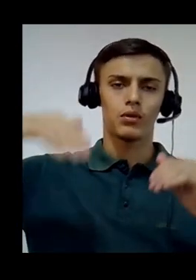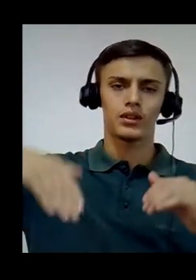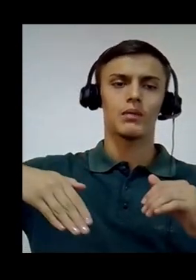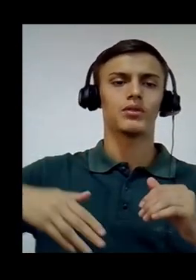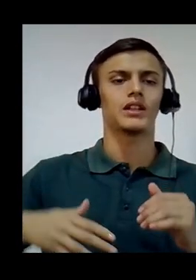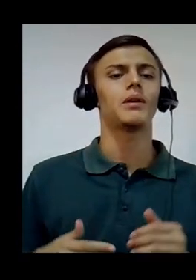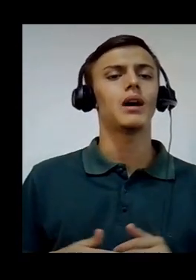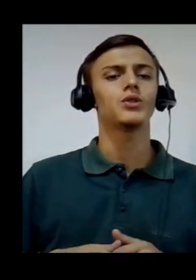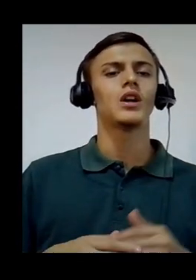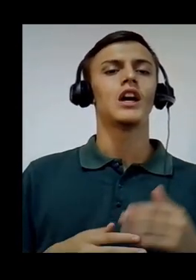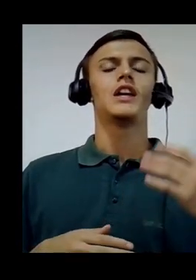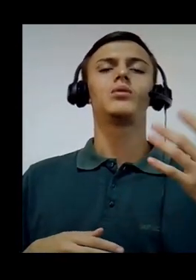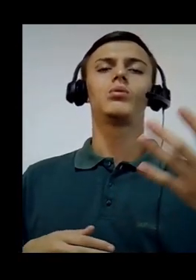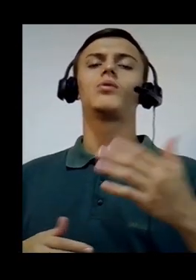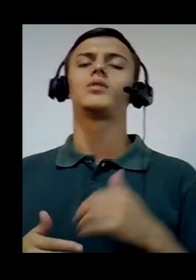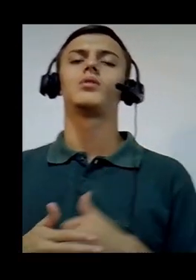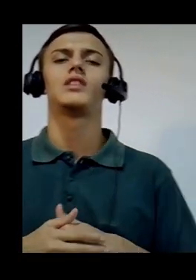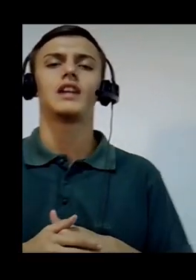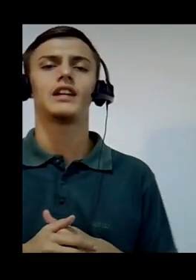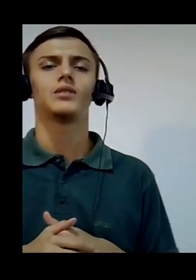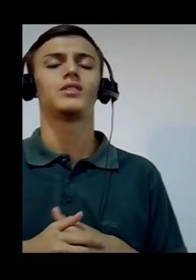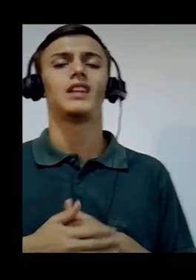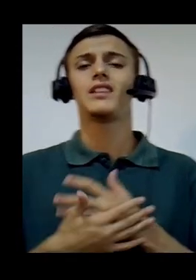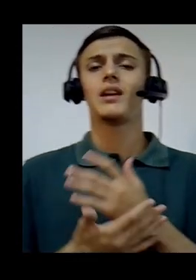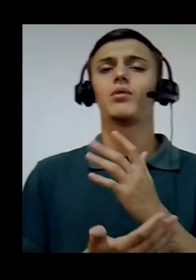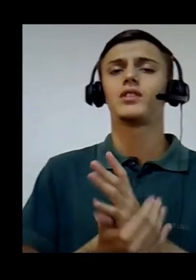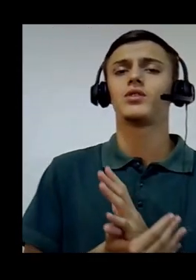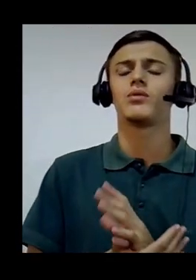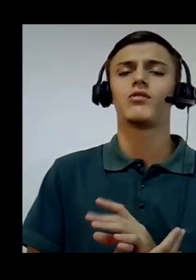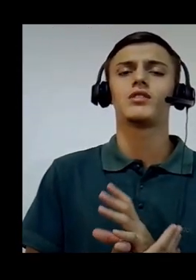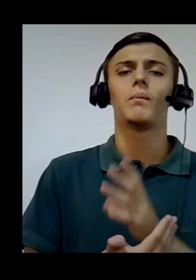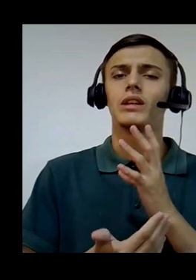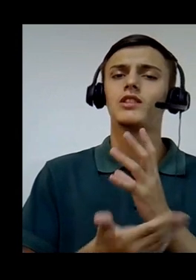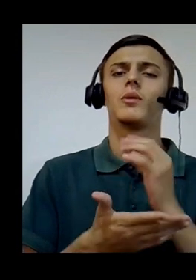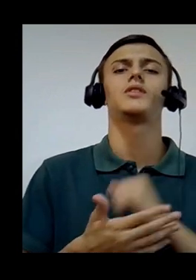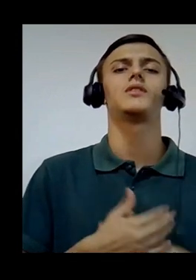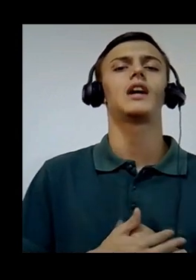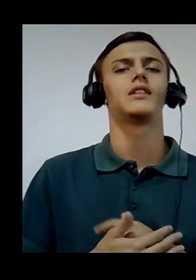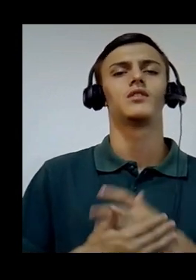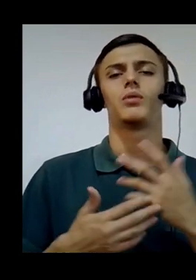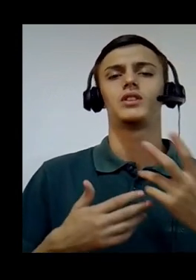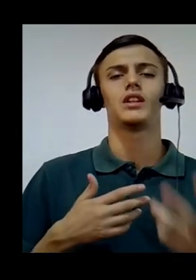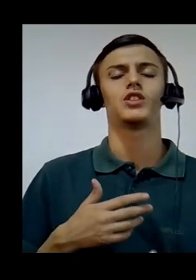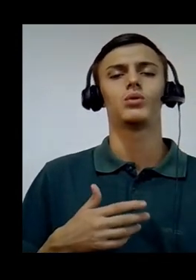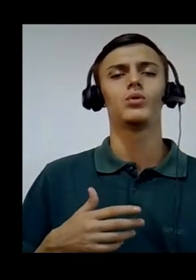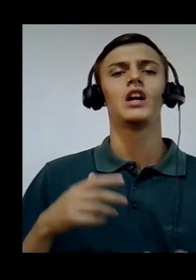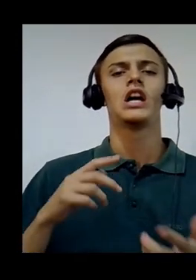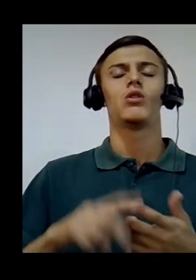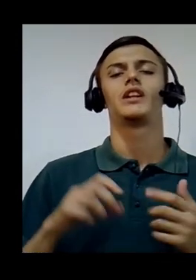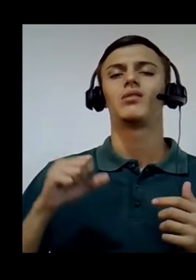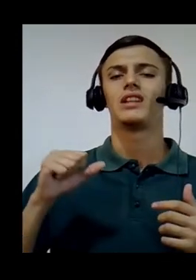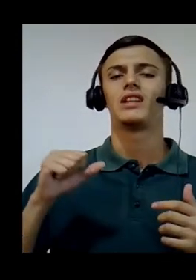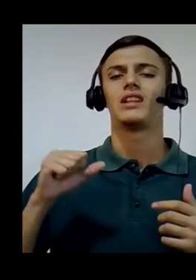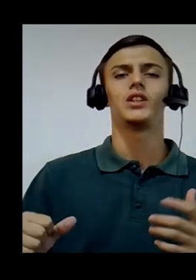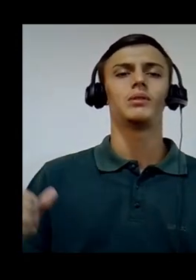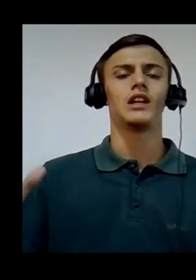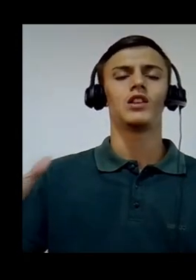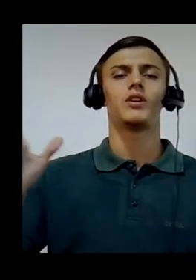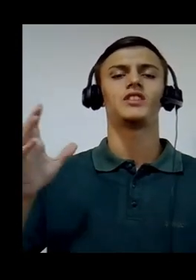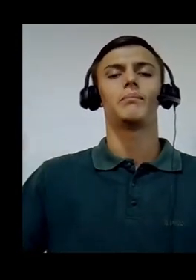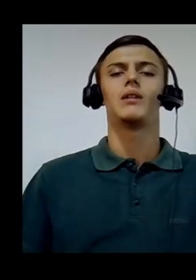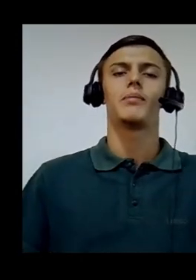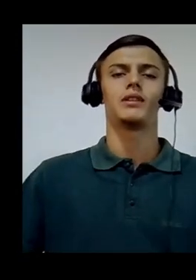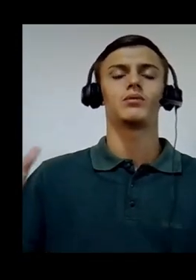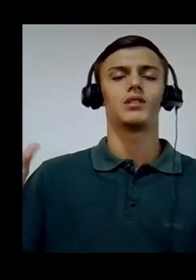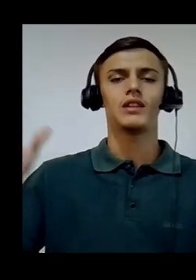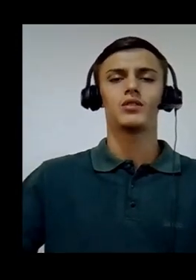escada, sempre com a ponta dela apontada para baixo. E tudo que você utilizar aqui dentro tem que estar em boa estado de conservação, principalmente as escadas. Não pode ter rachadura, o degrau tem que estar firme,